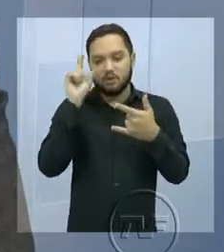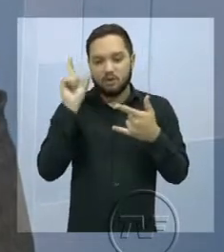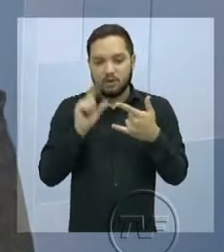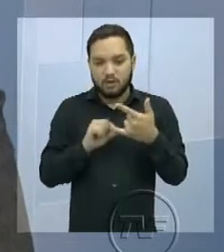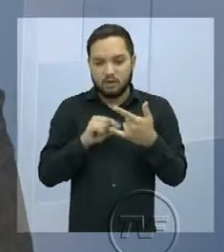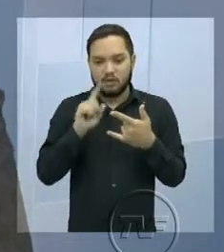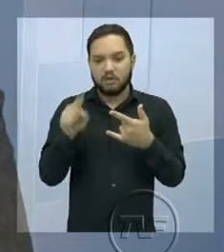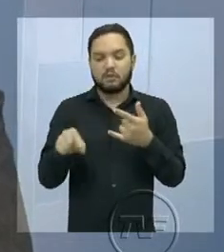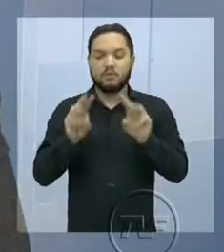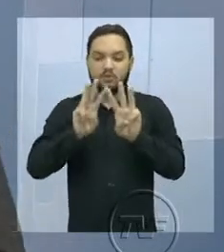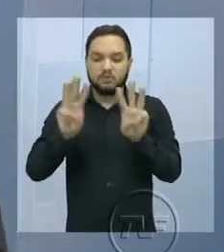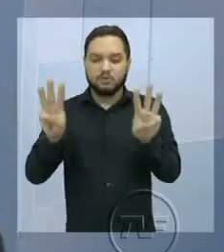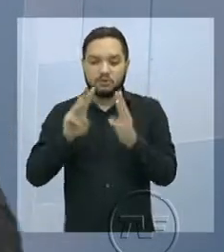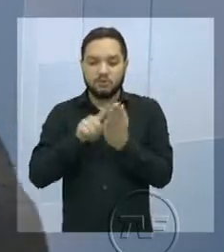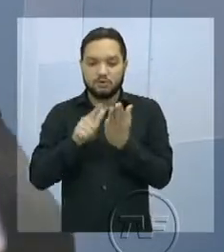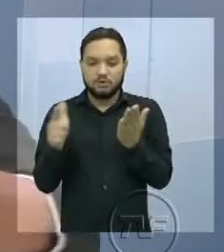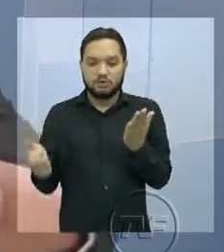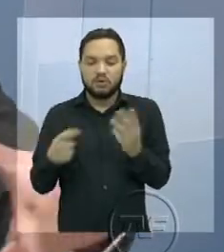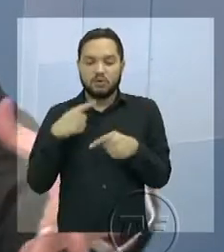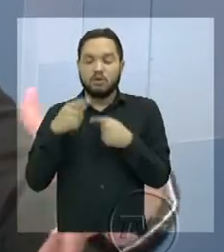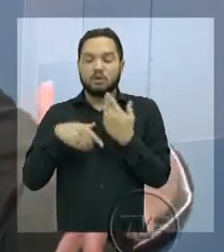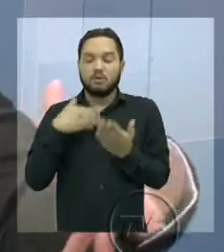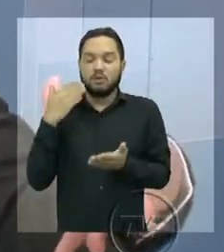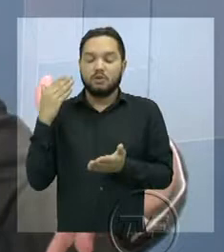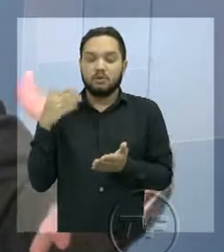em sites de jornais e, por último, num ato